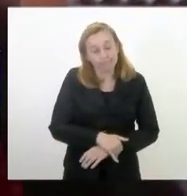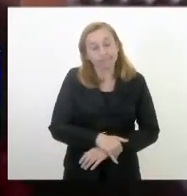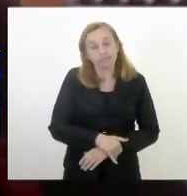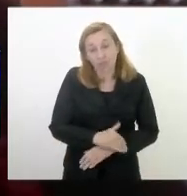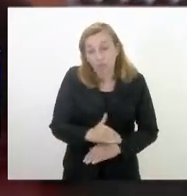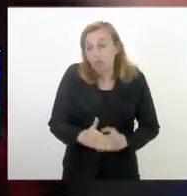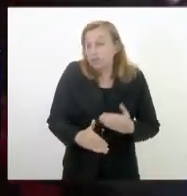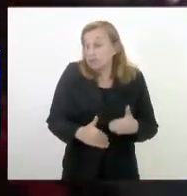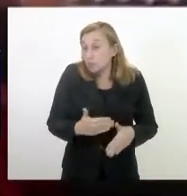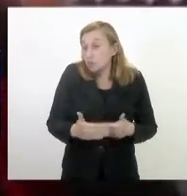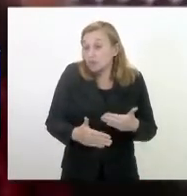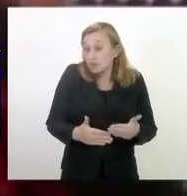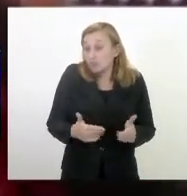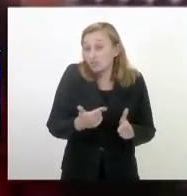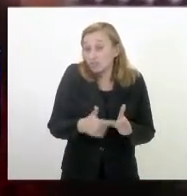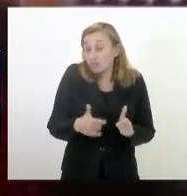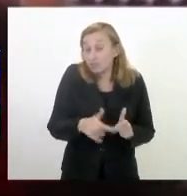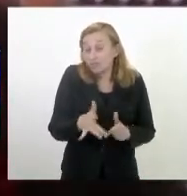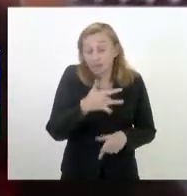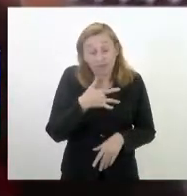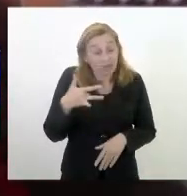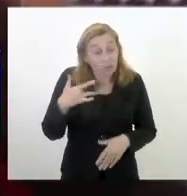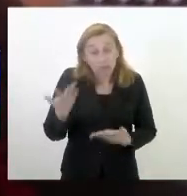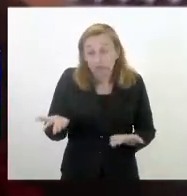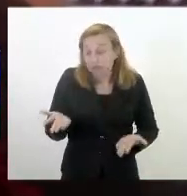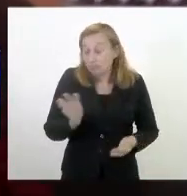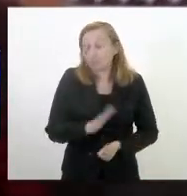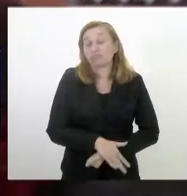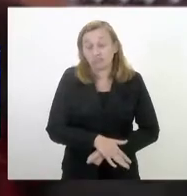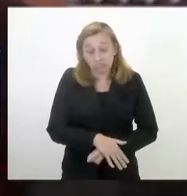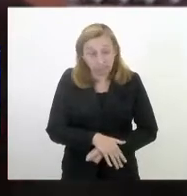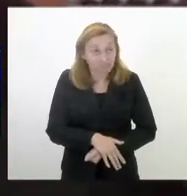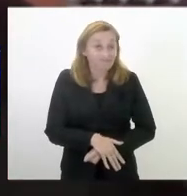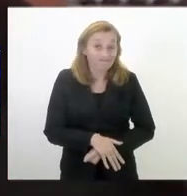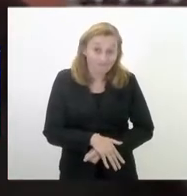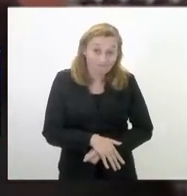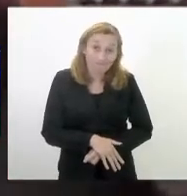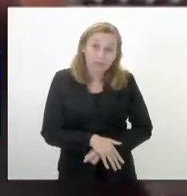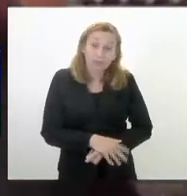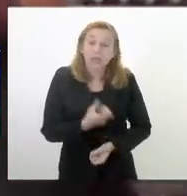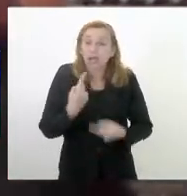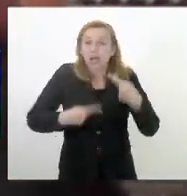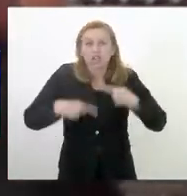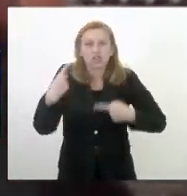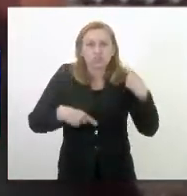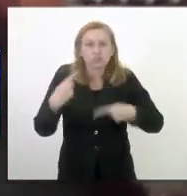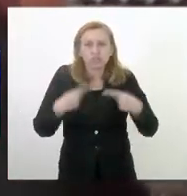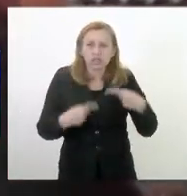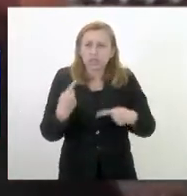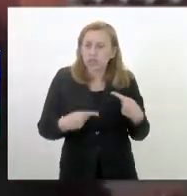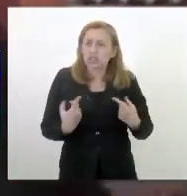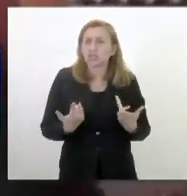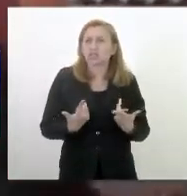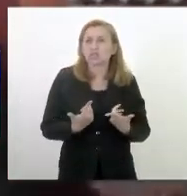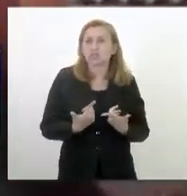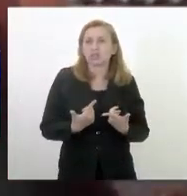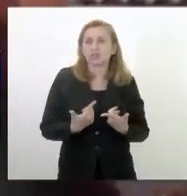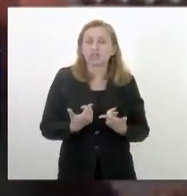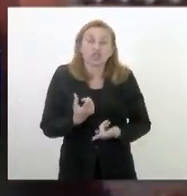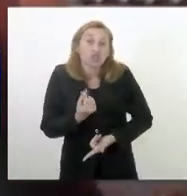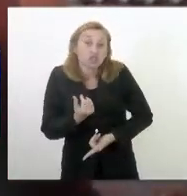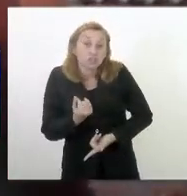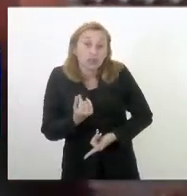processo na sua saúde integral. Ou seja, as políticas de austeridade, as políticas de preços